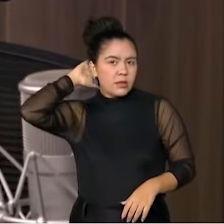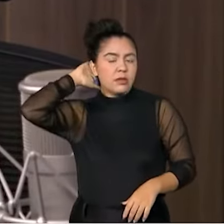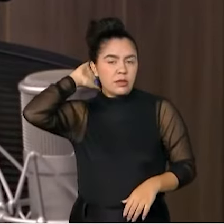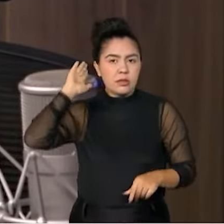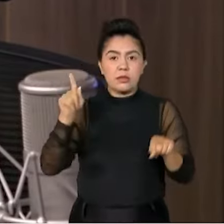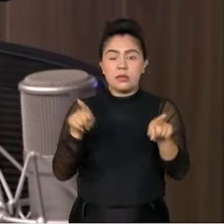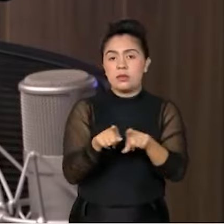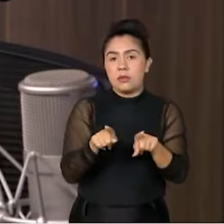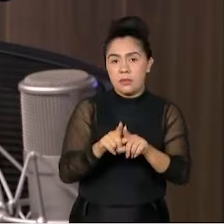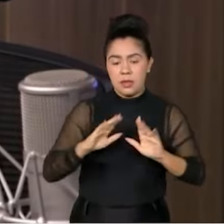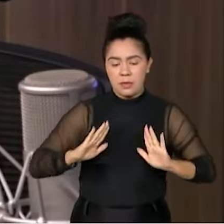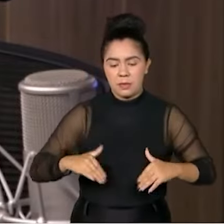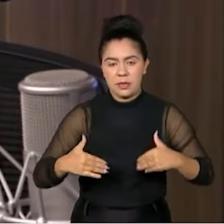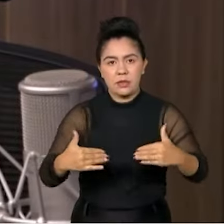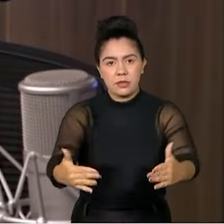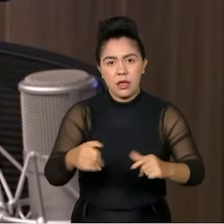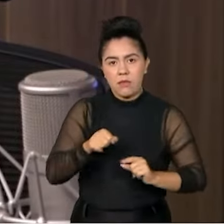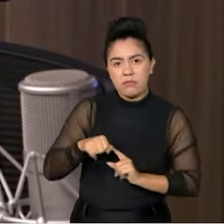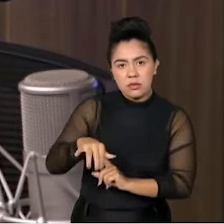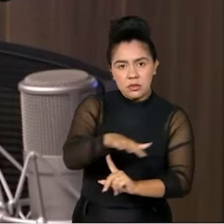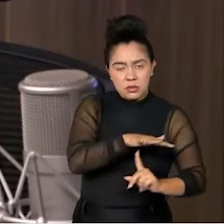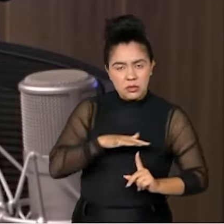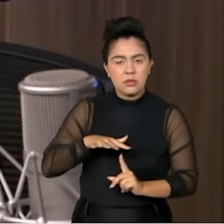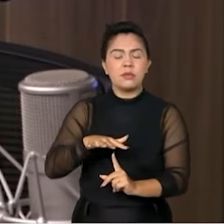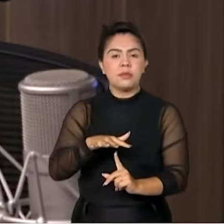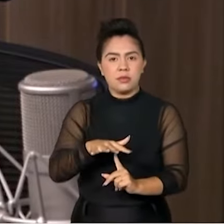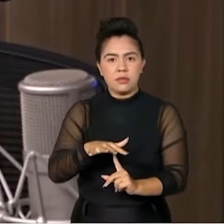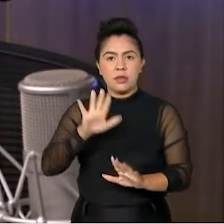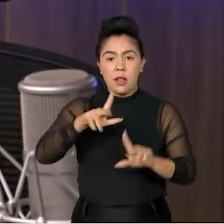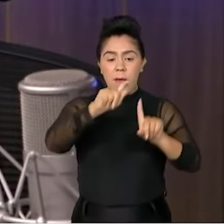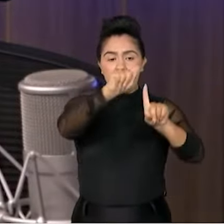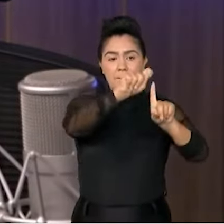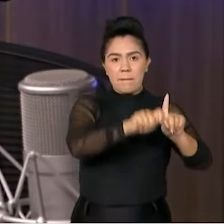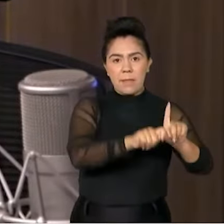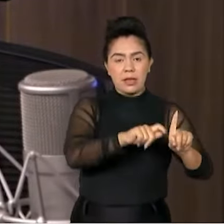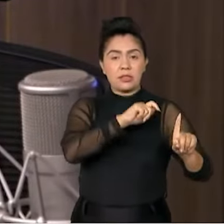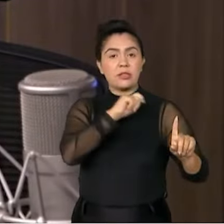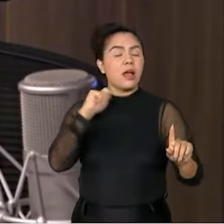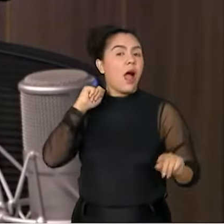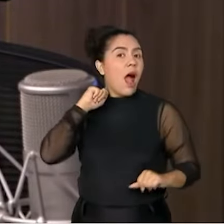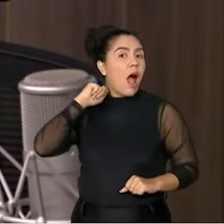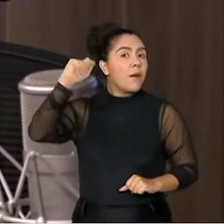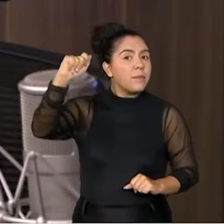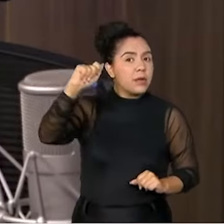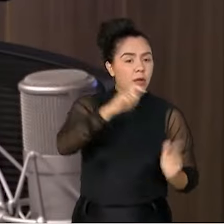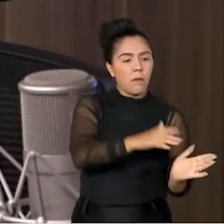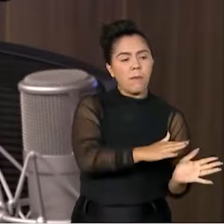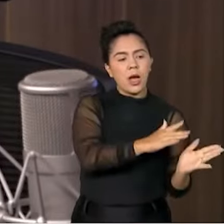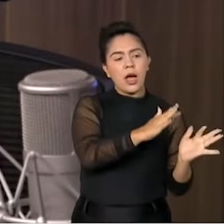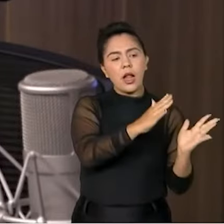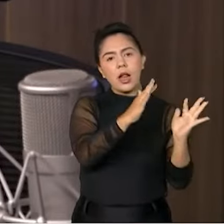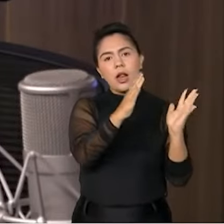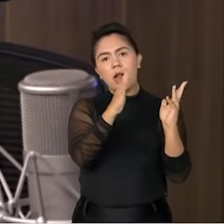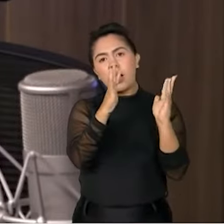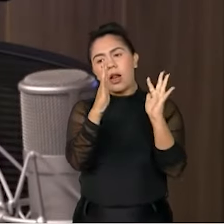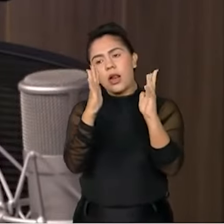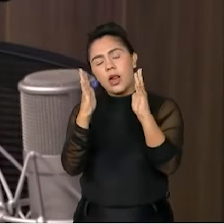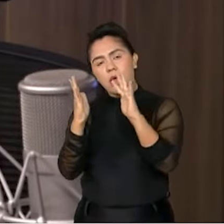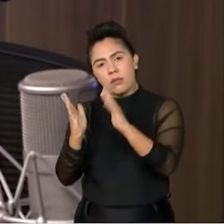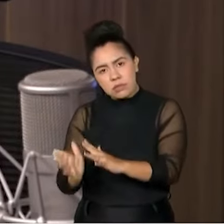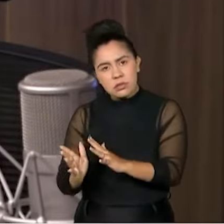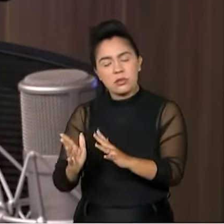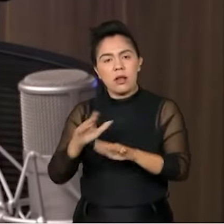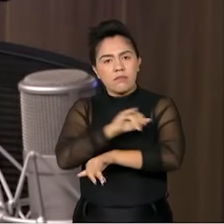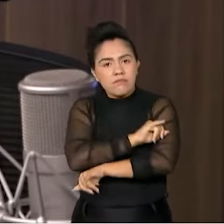o Ministério do Meio Ambiente já desde o meio do mês de abril que havia estabelecido o alerta para que